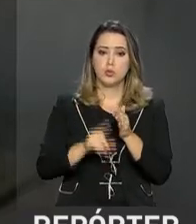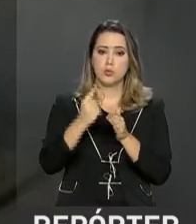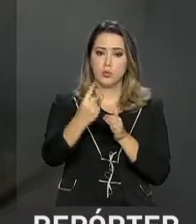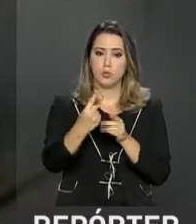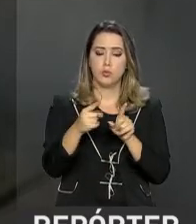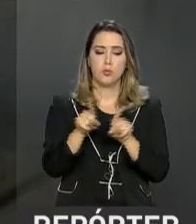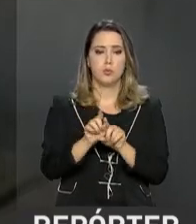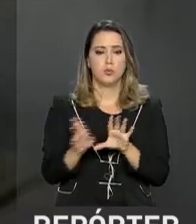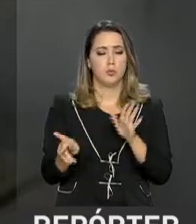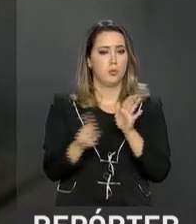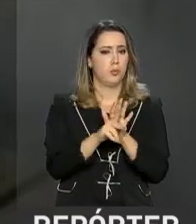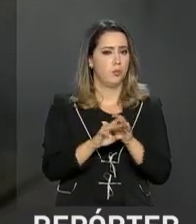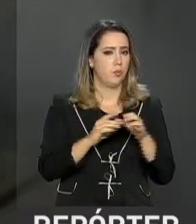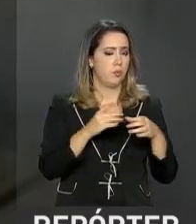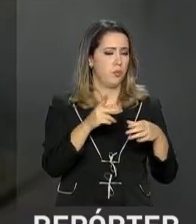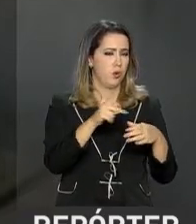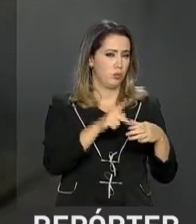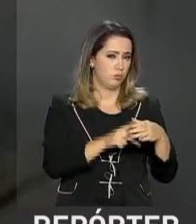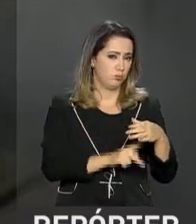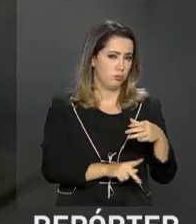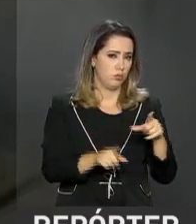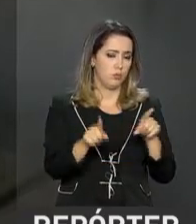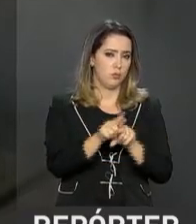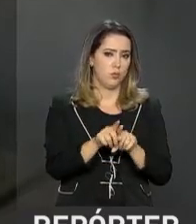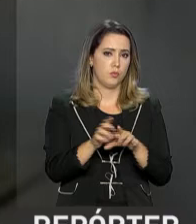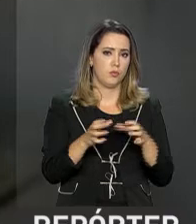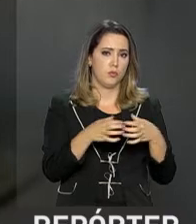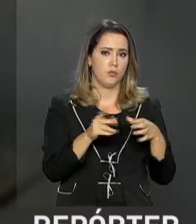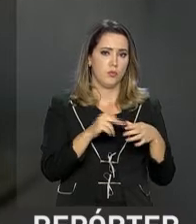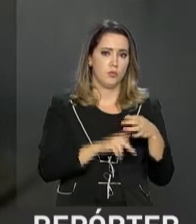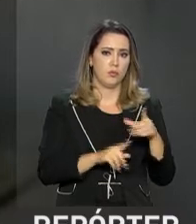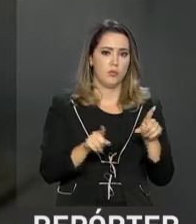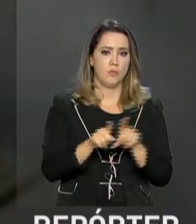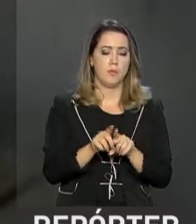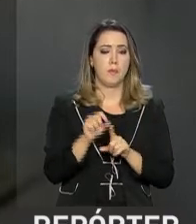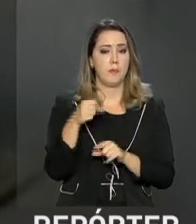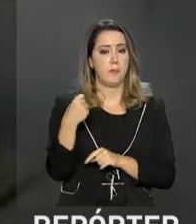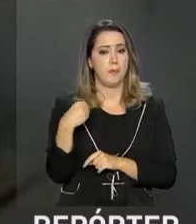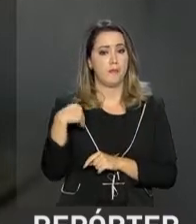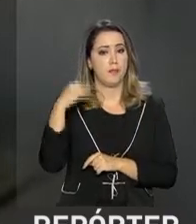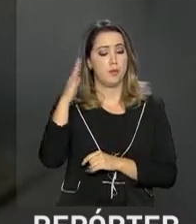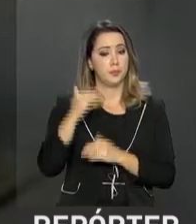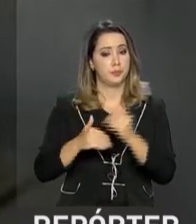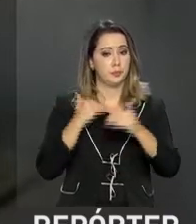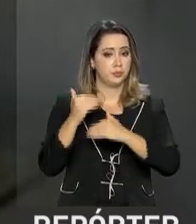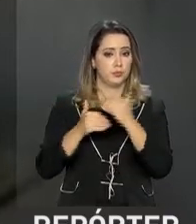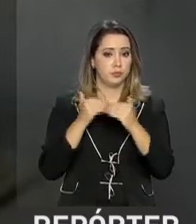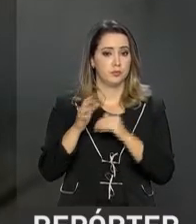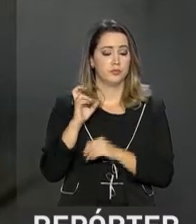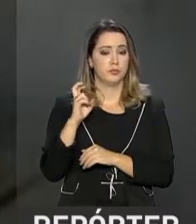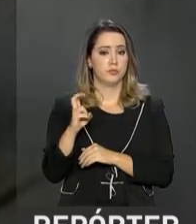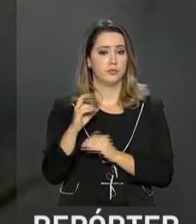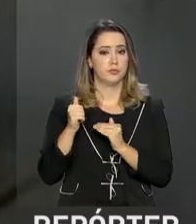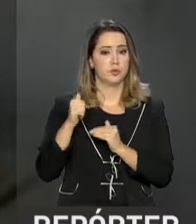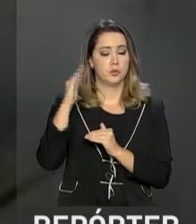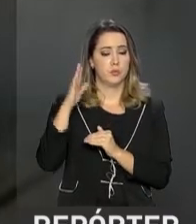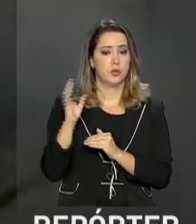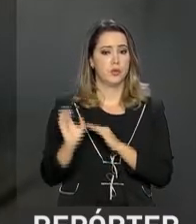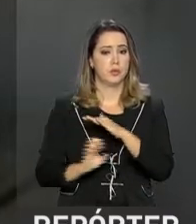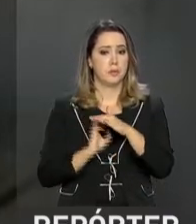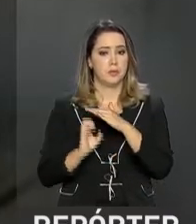da indústria carboquímica catarinense do grupo petrobrás o maior crescimento entre as cinco maiores empresas